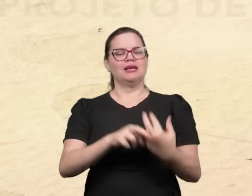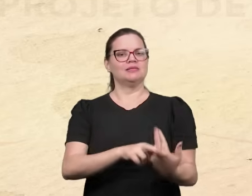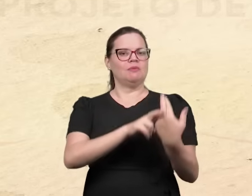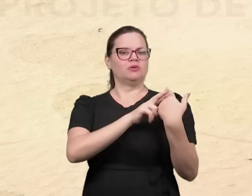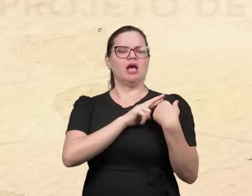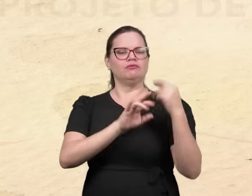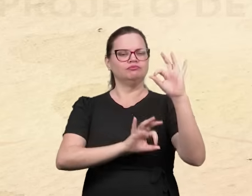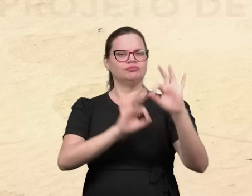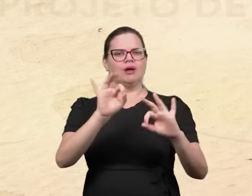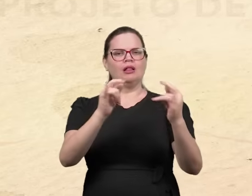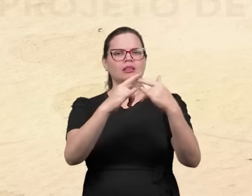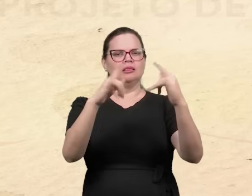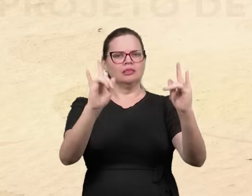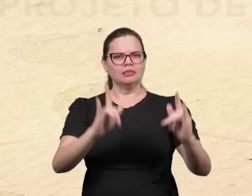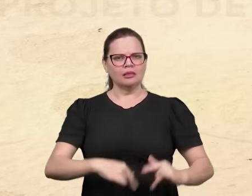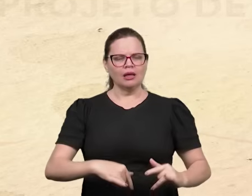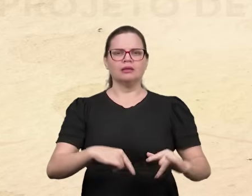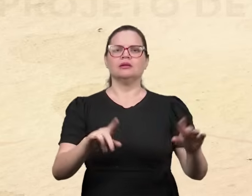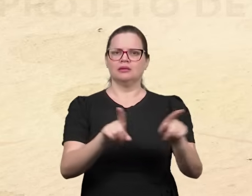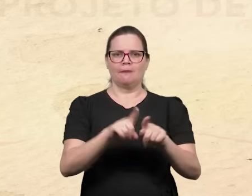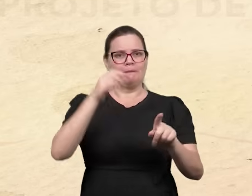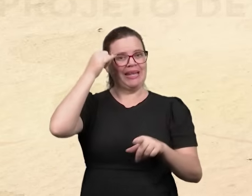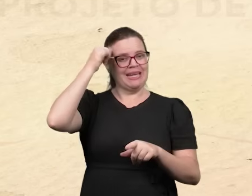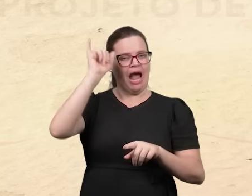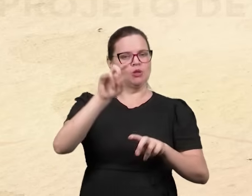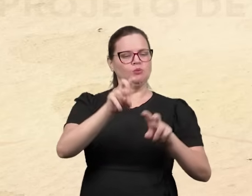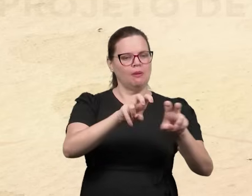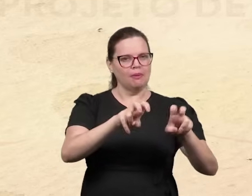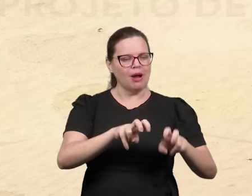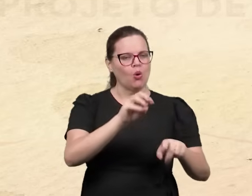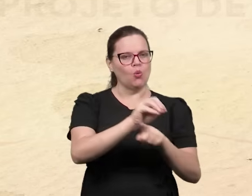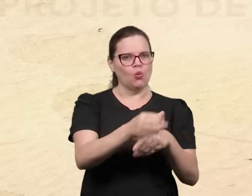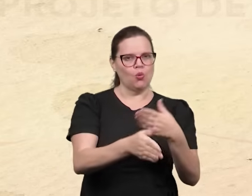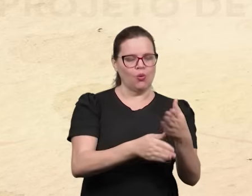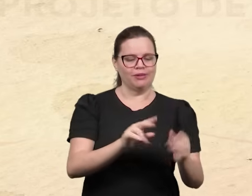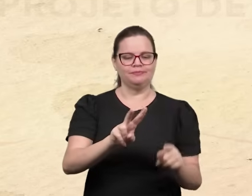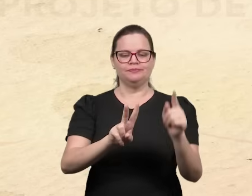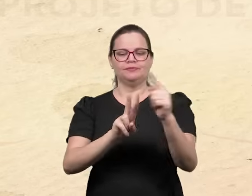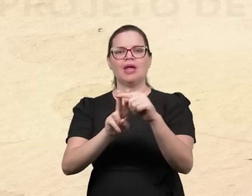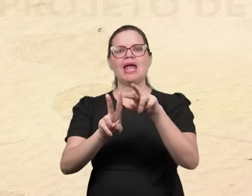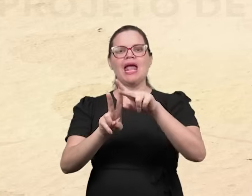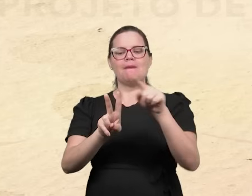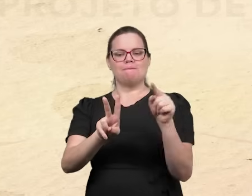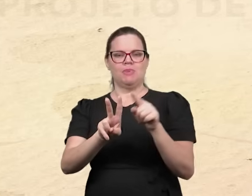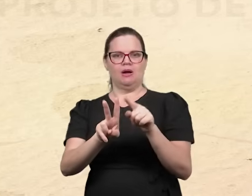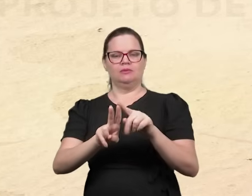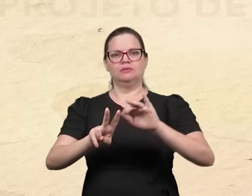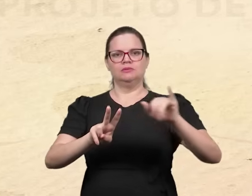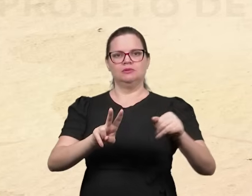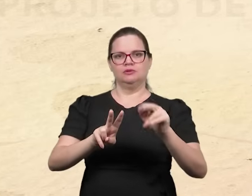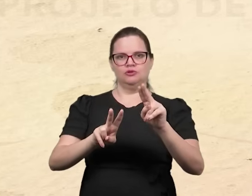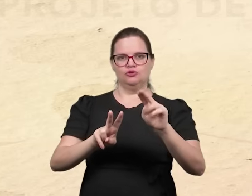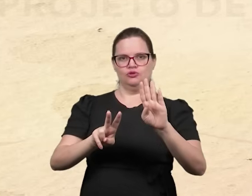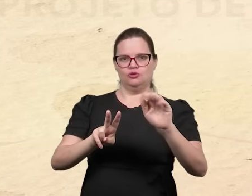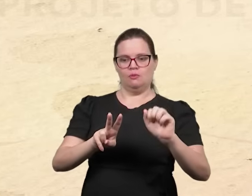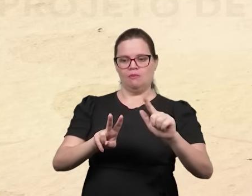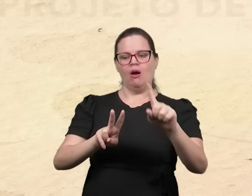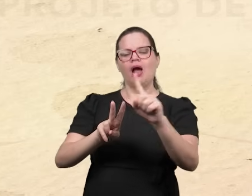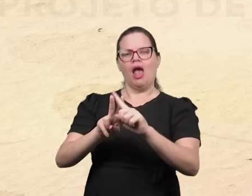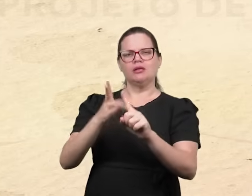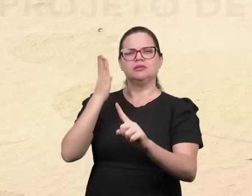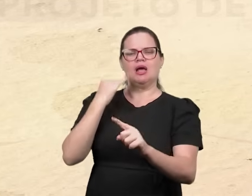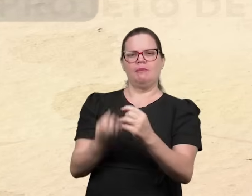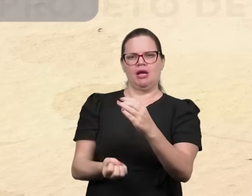gado. E o nome do seu irmão era Jubal. Este foi o pai de todos os que tocam harpa e